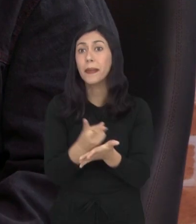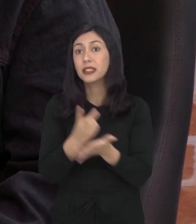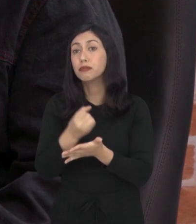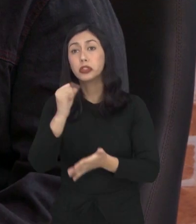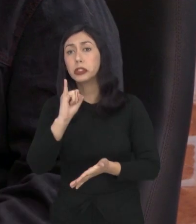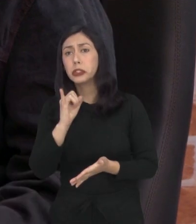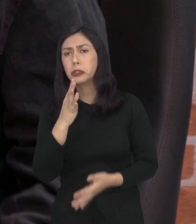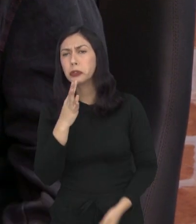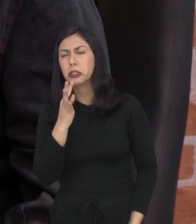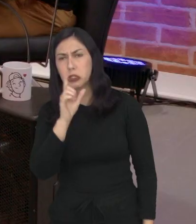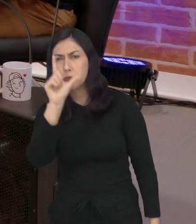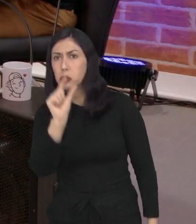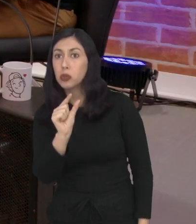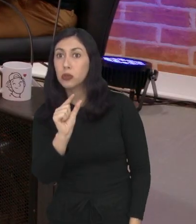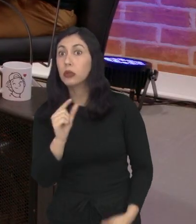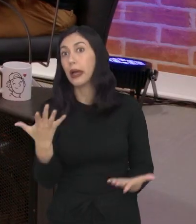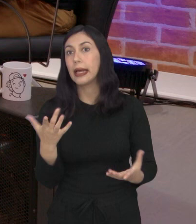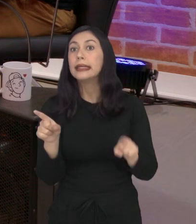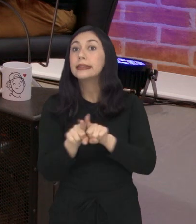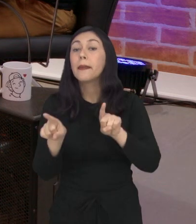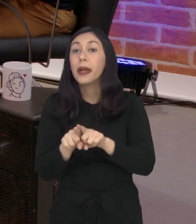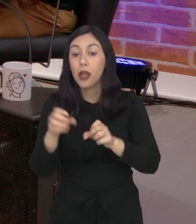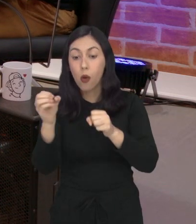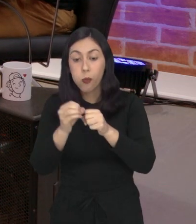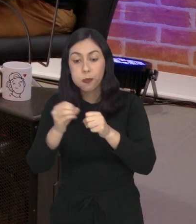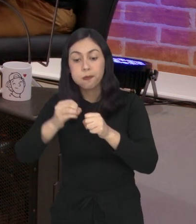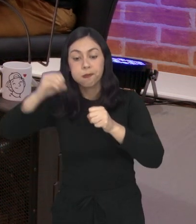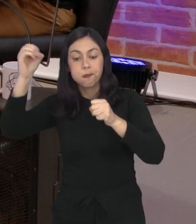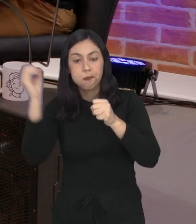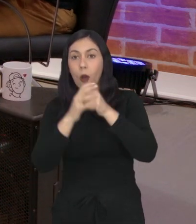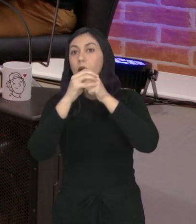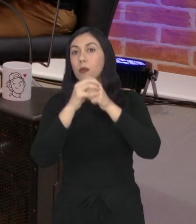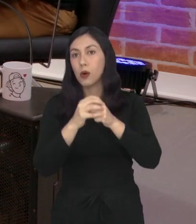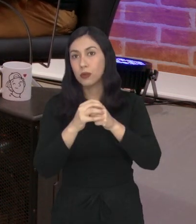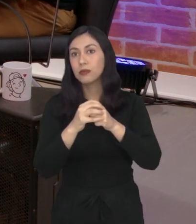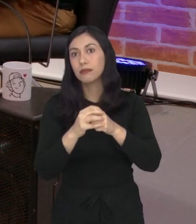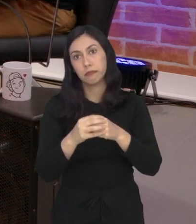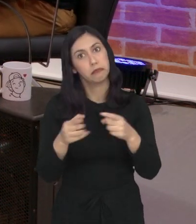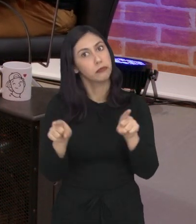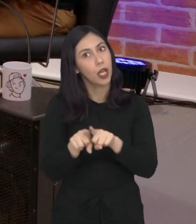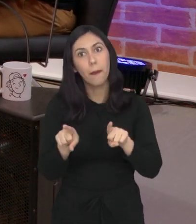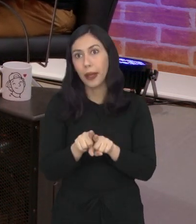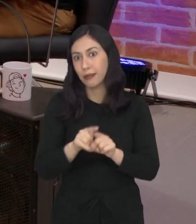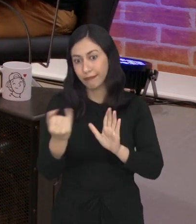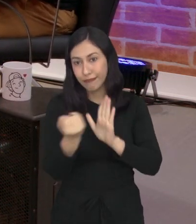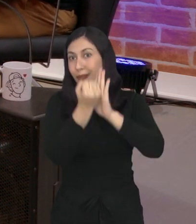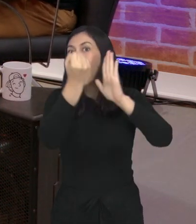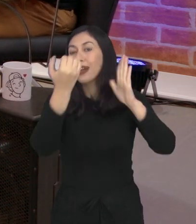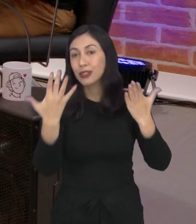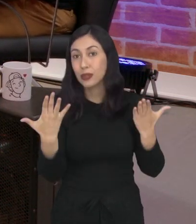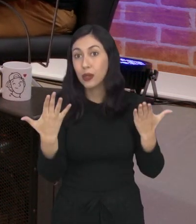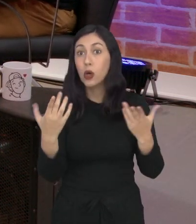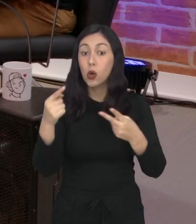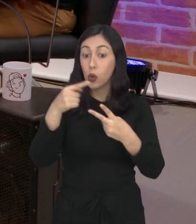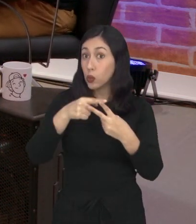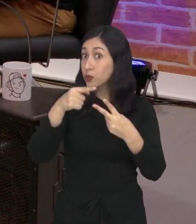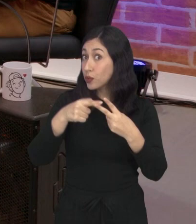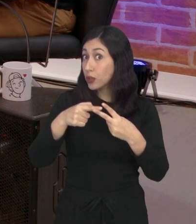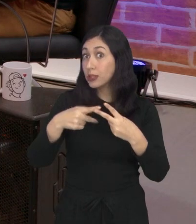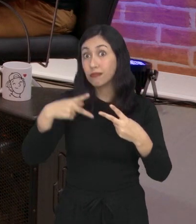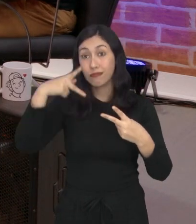nesse mundo conhece Dragon Ball. Pokémon também marca muito a nossa geração, marca muito essa questão. Sim. Então acaba entrando, mas eles são